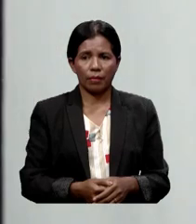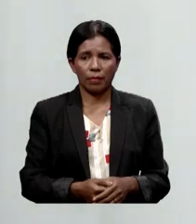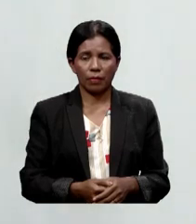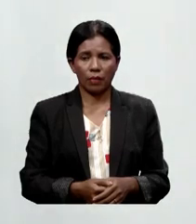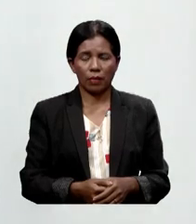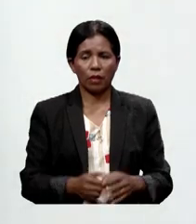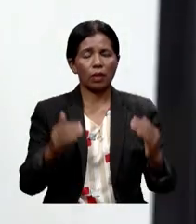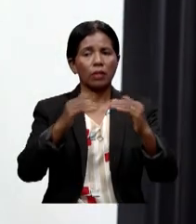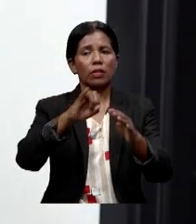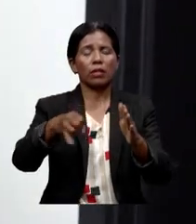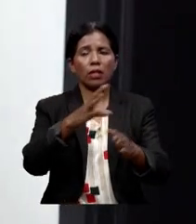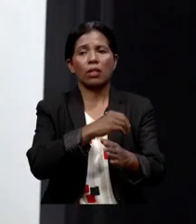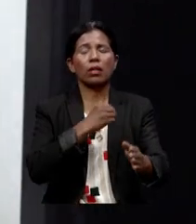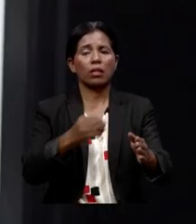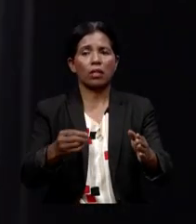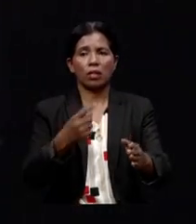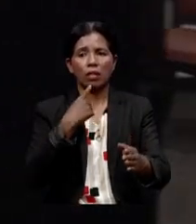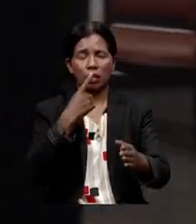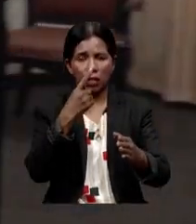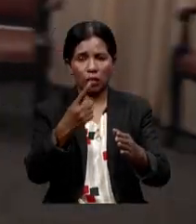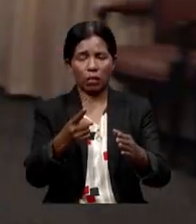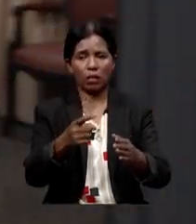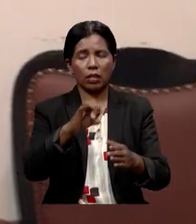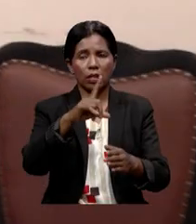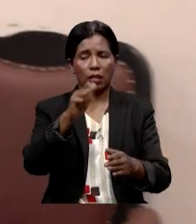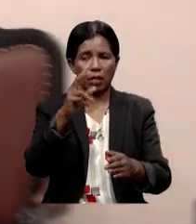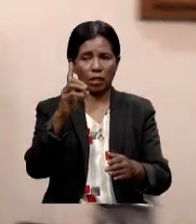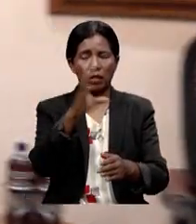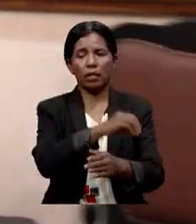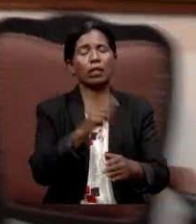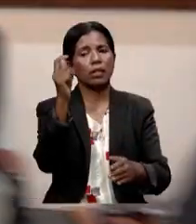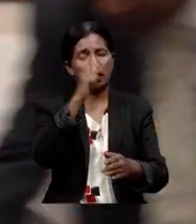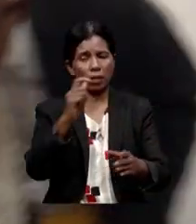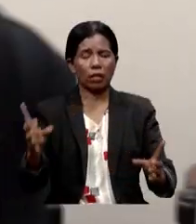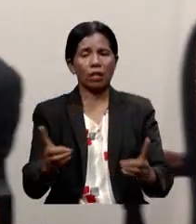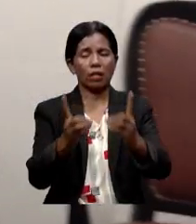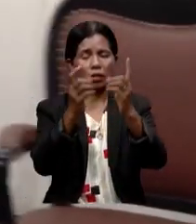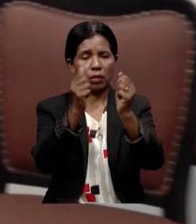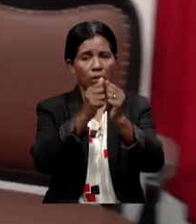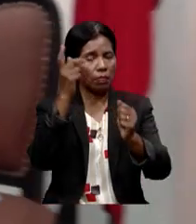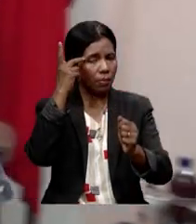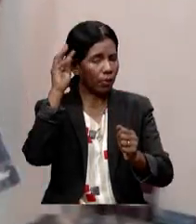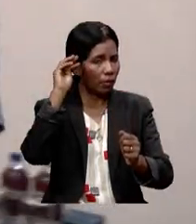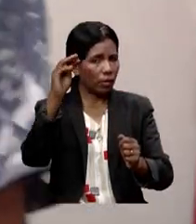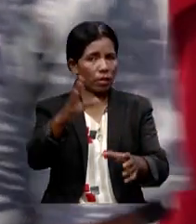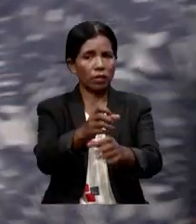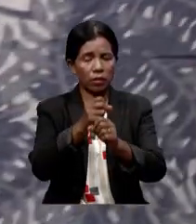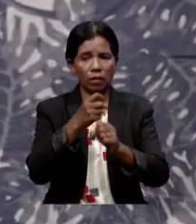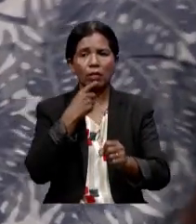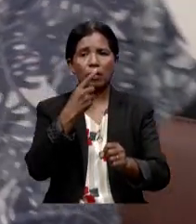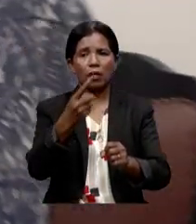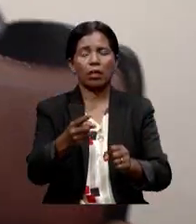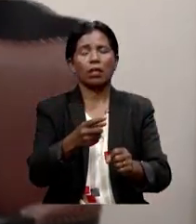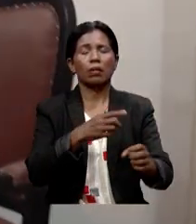Consul geral Timor-Leste, designado para Belfast, Irlanda Norte, terça-feira, assumiu o primeiro-ministro de cima orientação